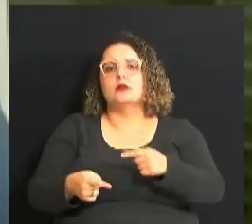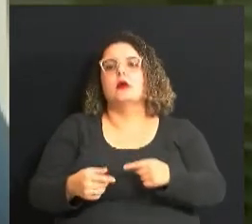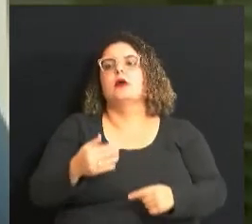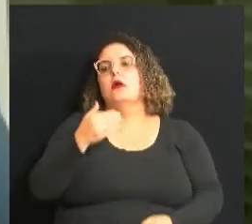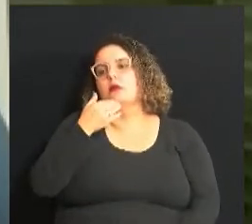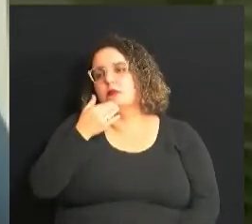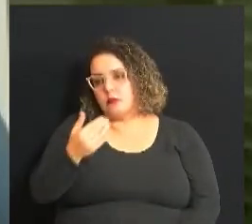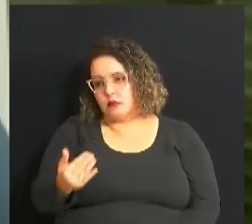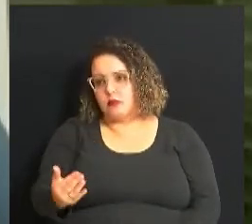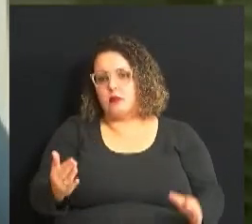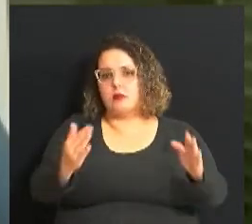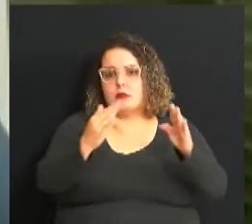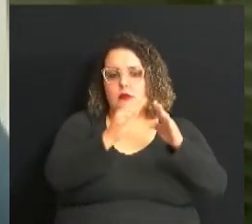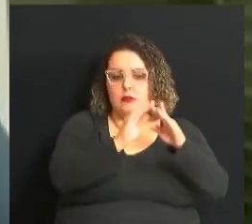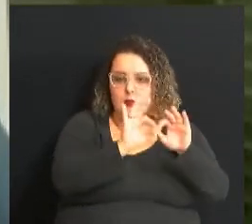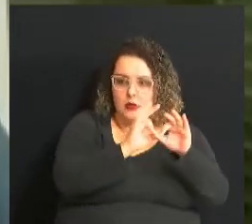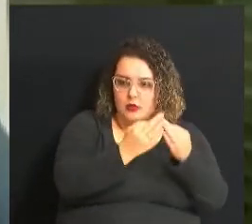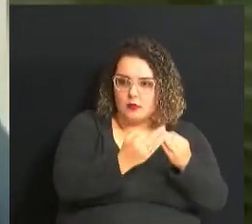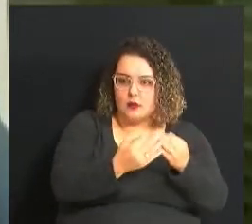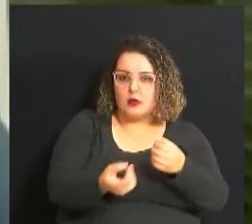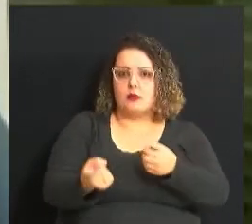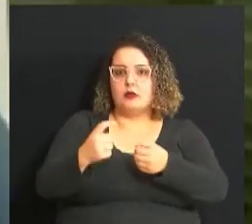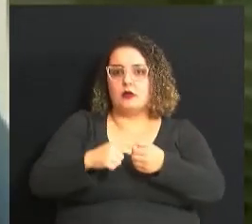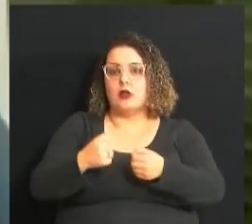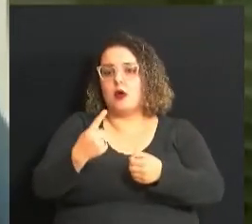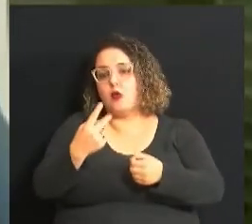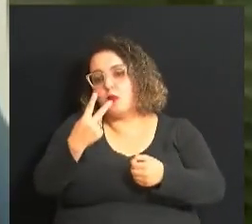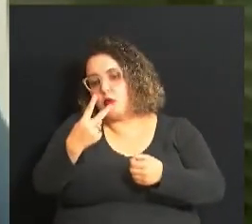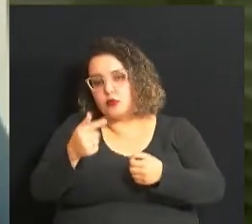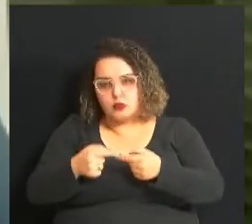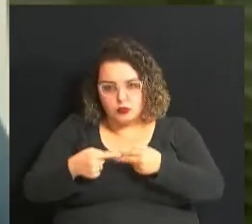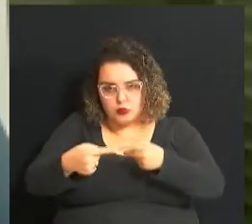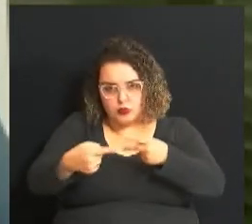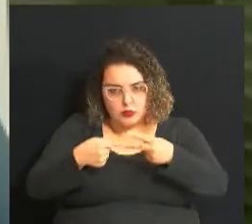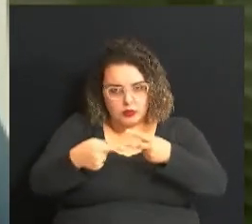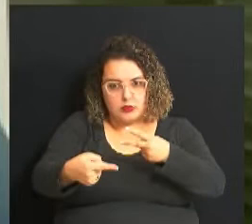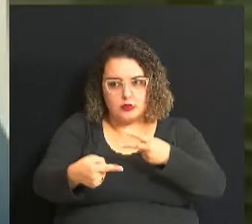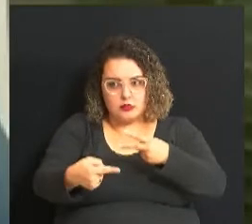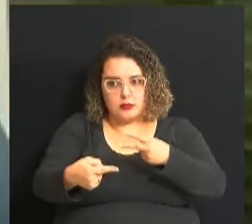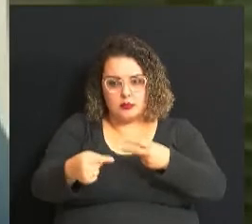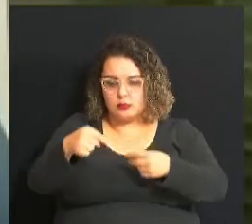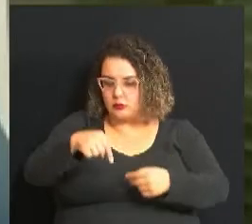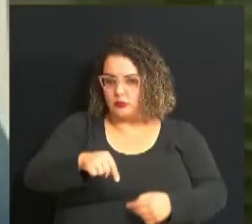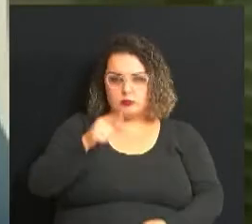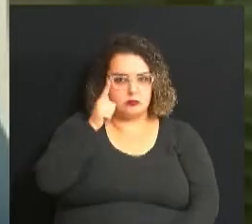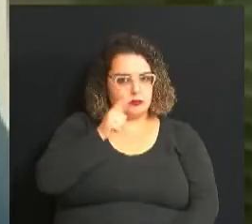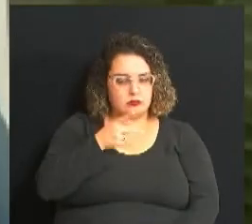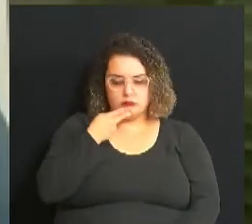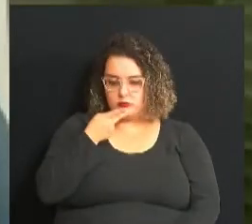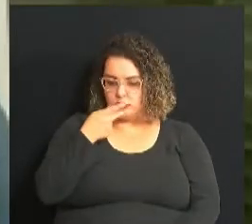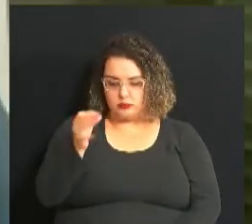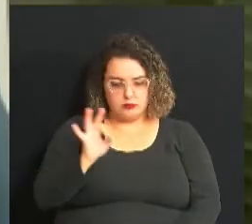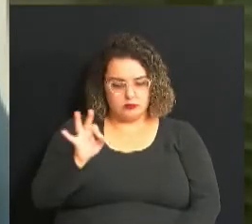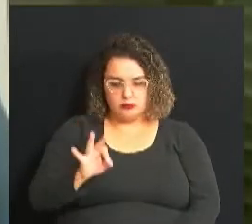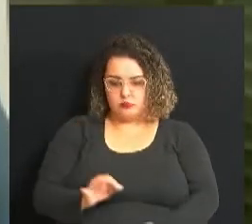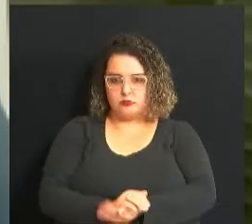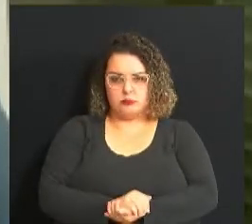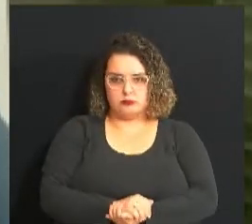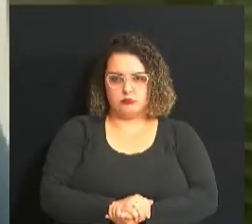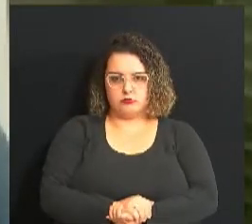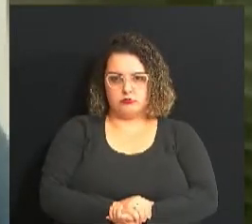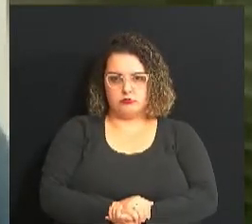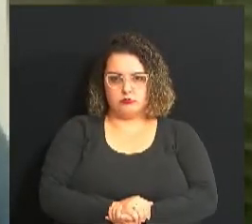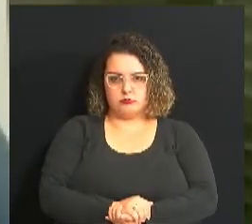com a família e voltar depois de 1 ou 2 semanas. Porque daquele ponto em diante ele não consegue falar mais nada. Se a